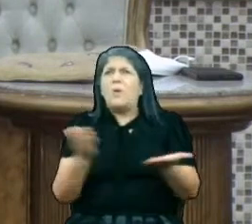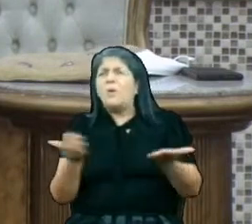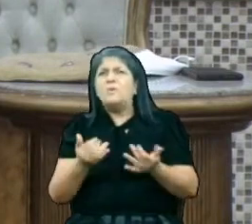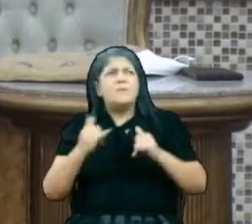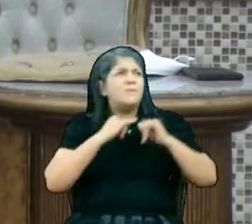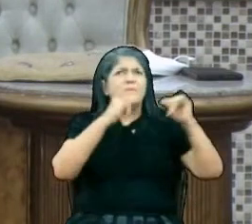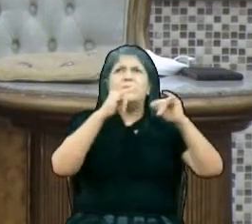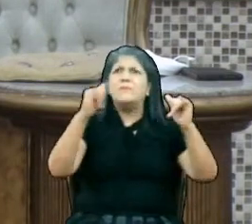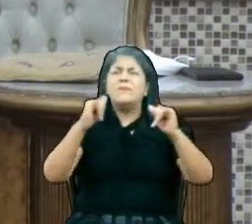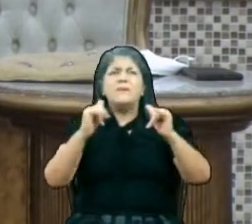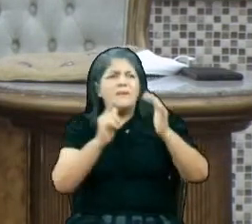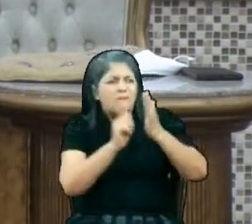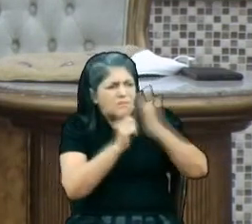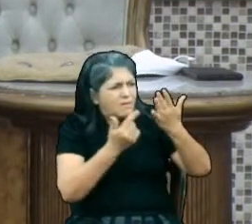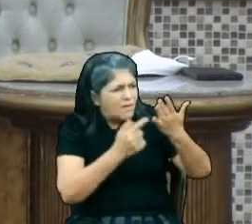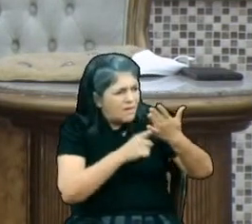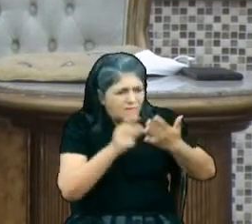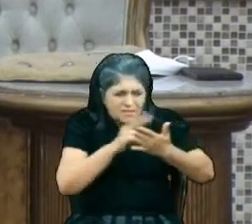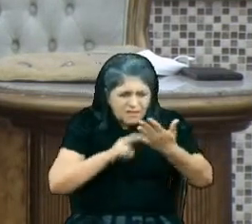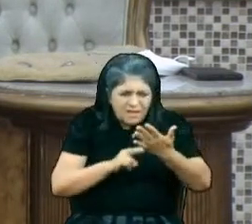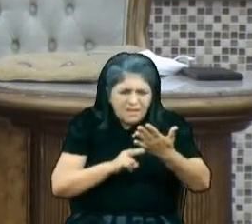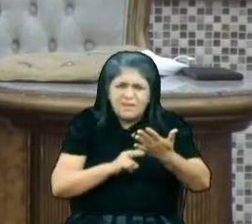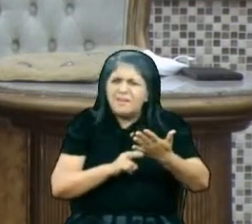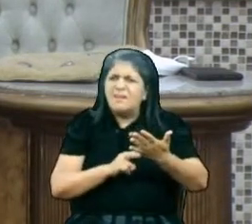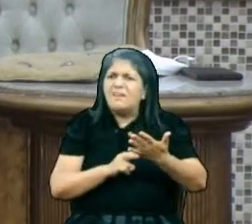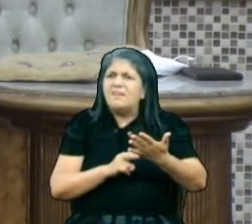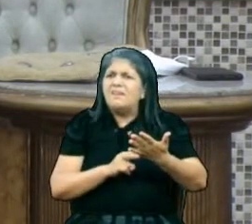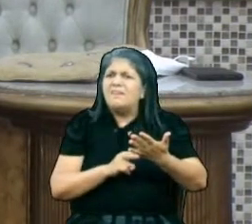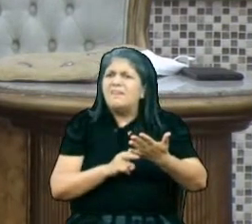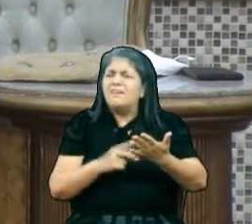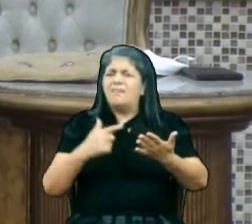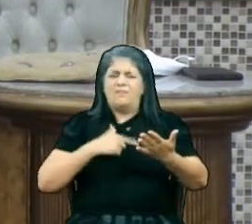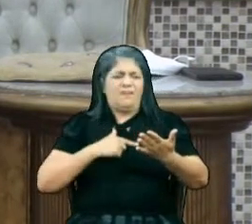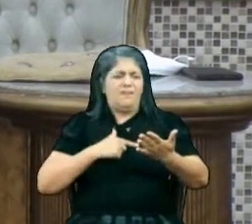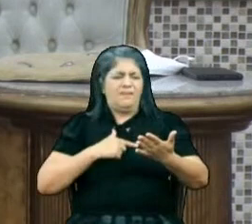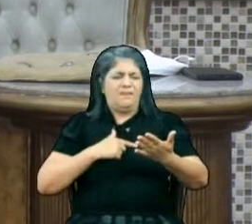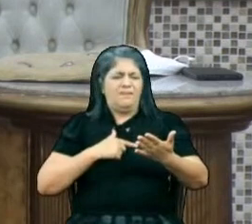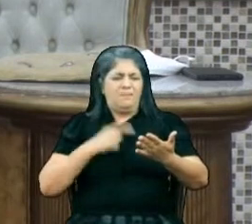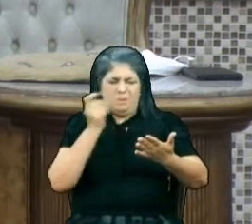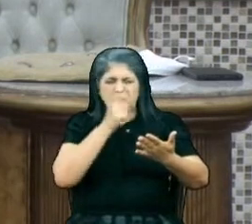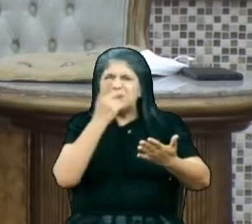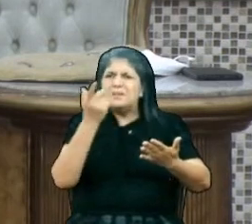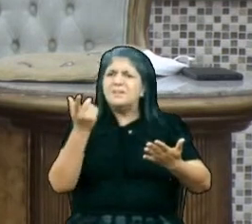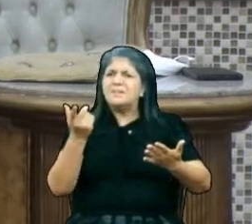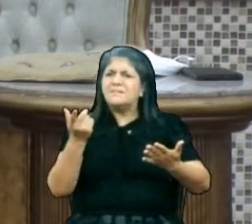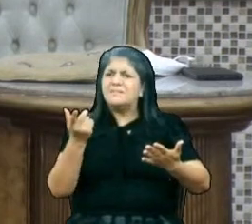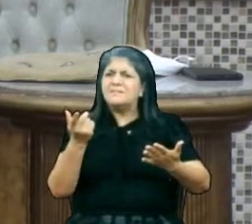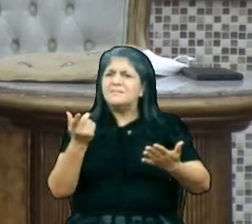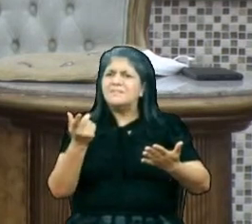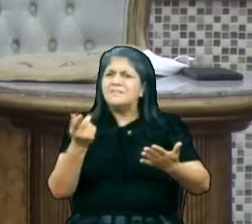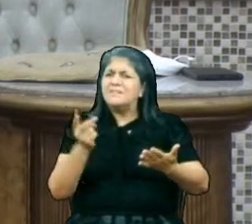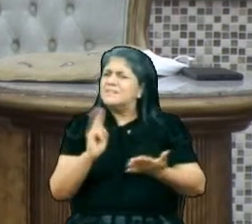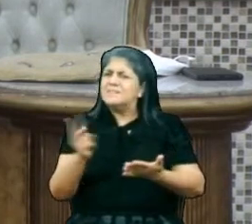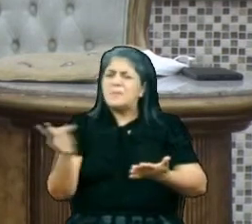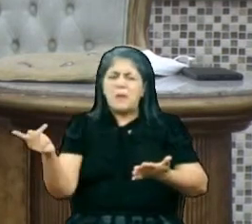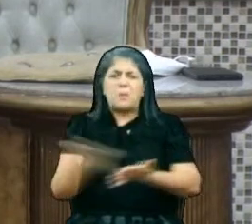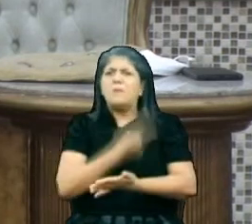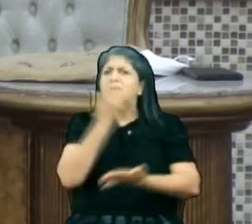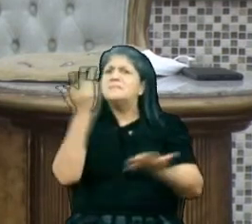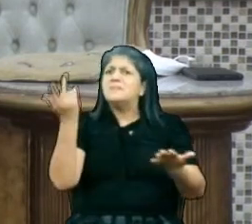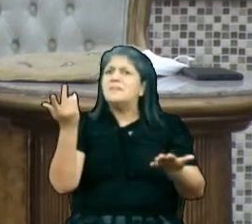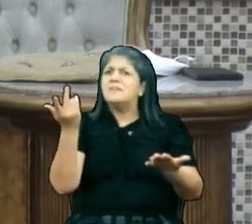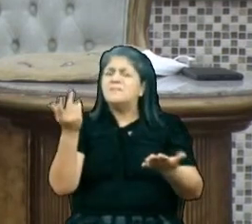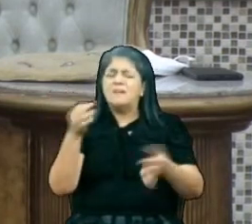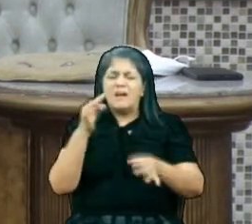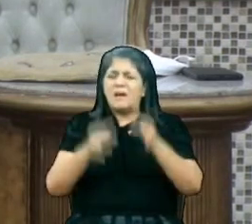notícia ali uma pessoa simpática que fala bem mas você disser tudo para tudo balela não é assim que acontece a